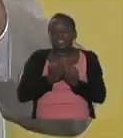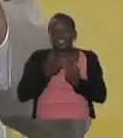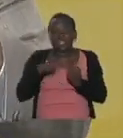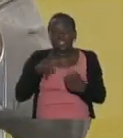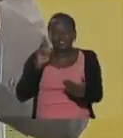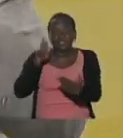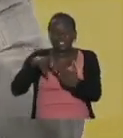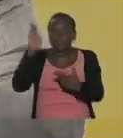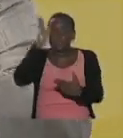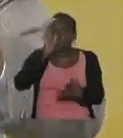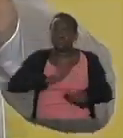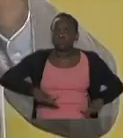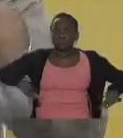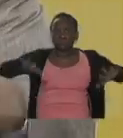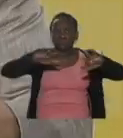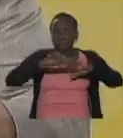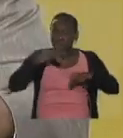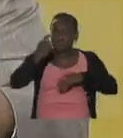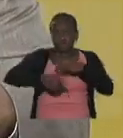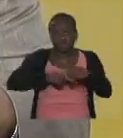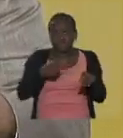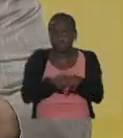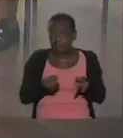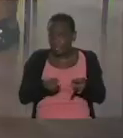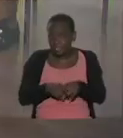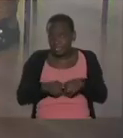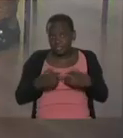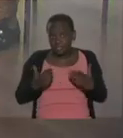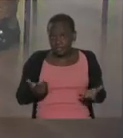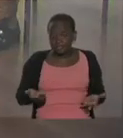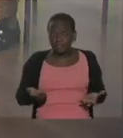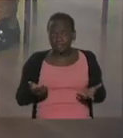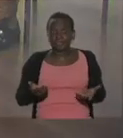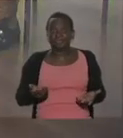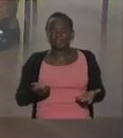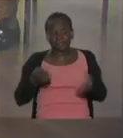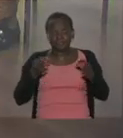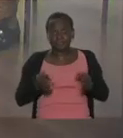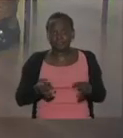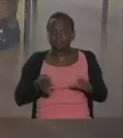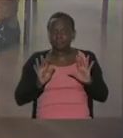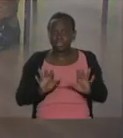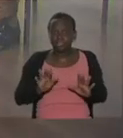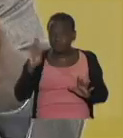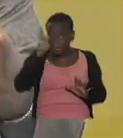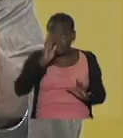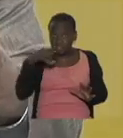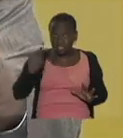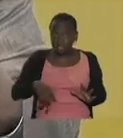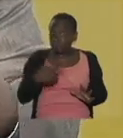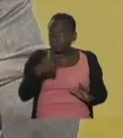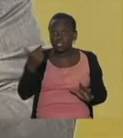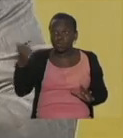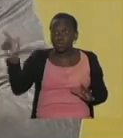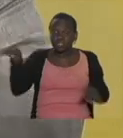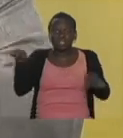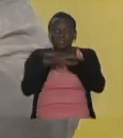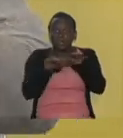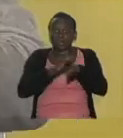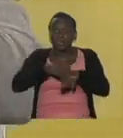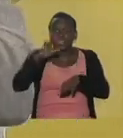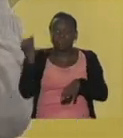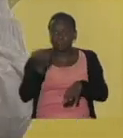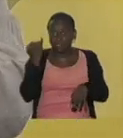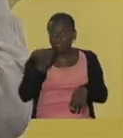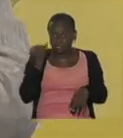maracanã é referência Nacional referência mundial hoje diria é Mundial até com certeza mas no Brasil não existe